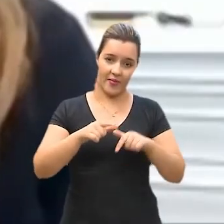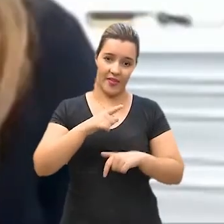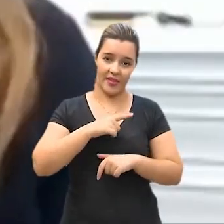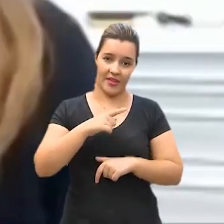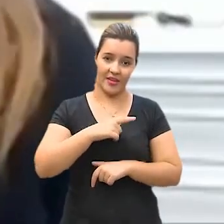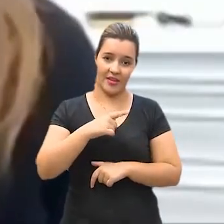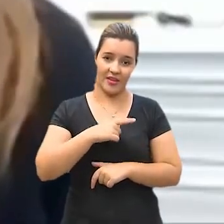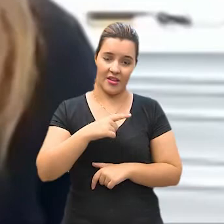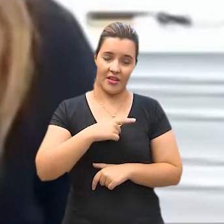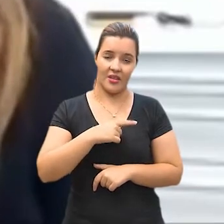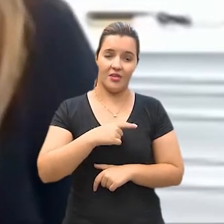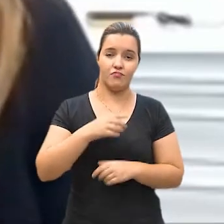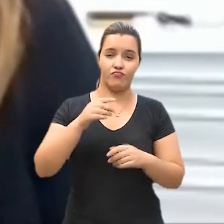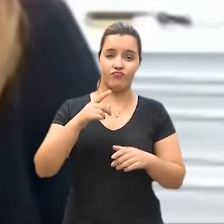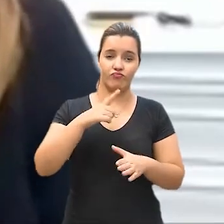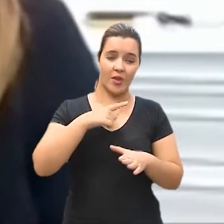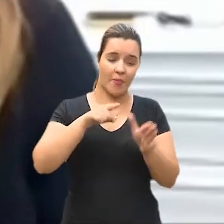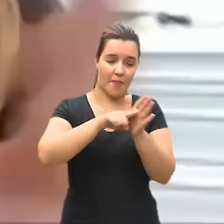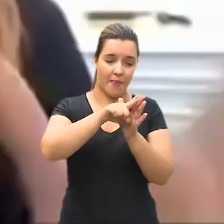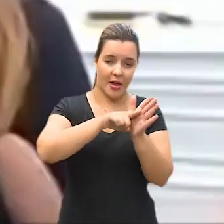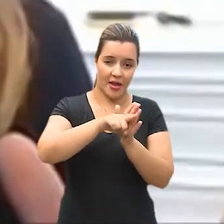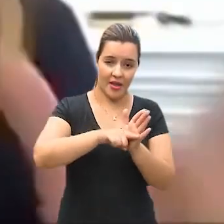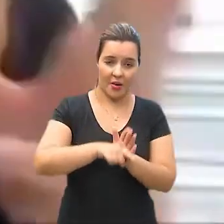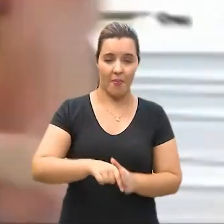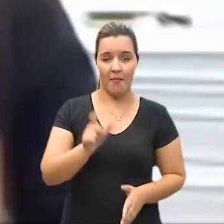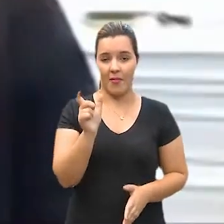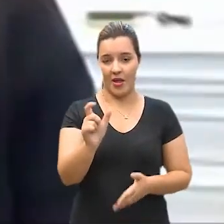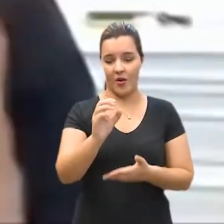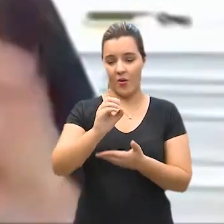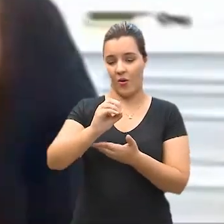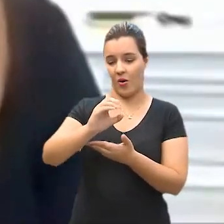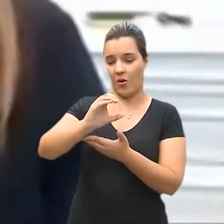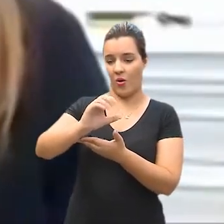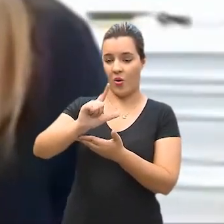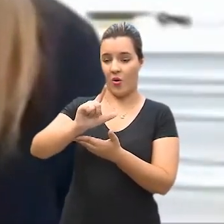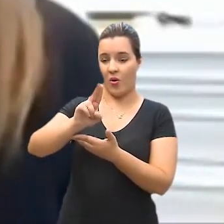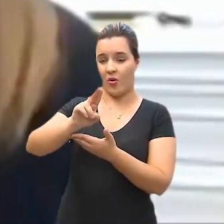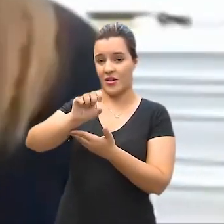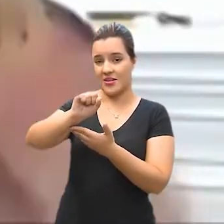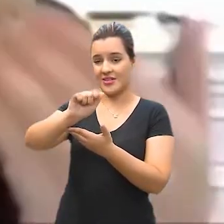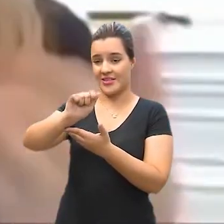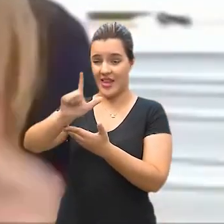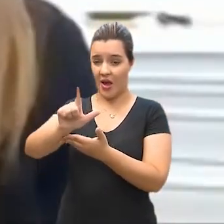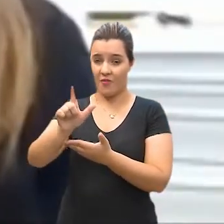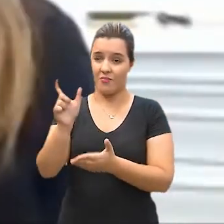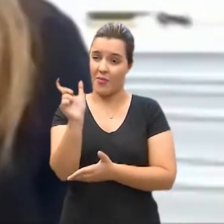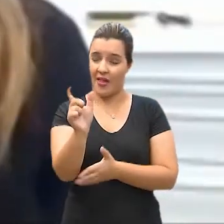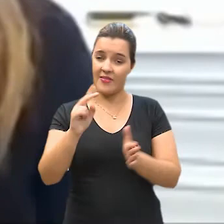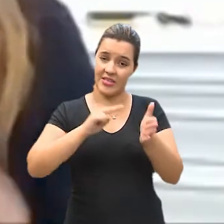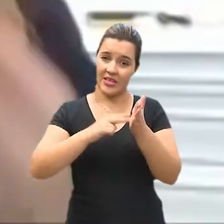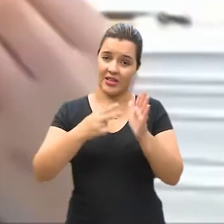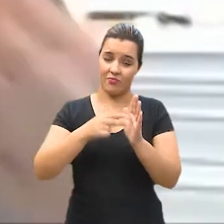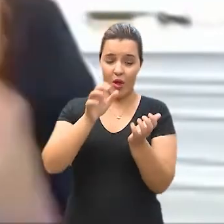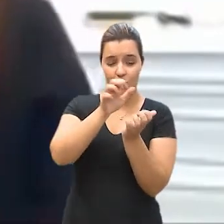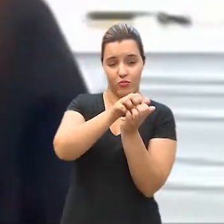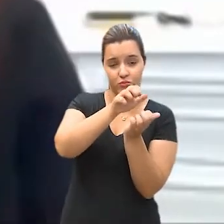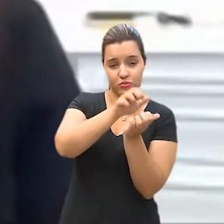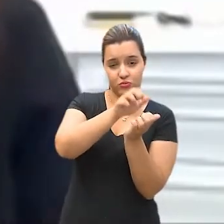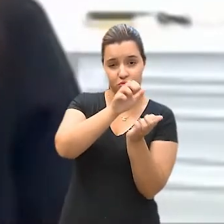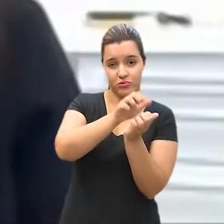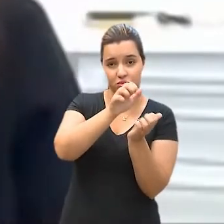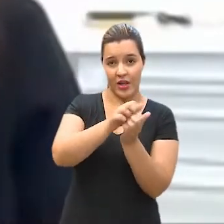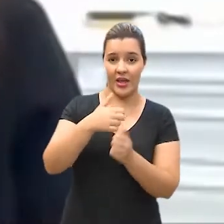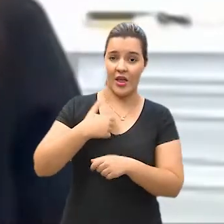chama exame oclusal. Oclusal é de oclusão de mordida, tá? Uhum, Então é um exame que a gente avalia a mordida